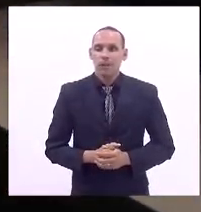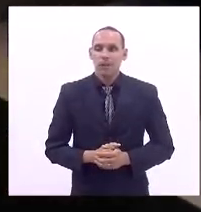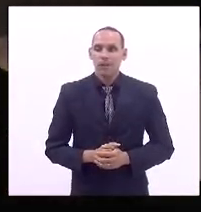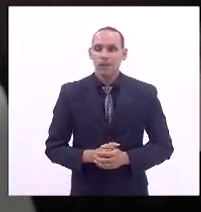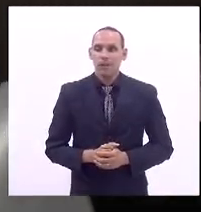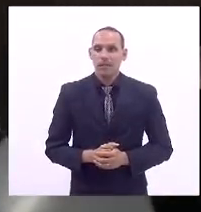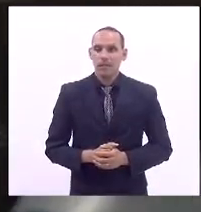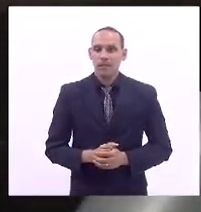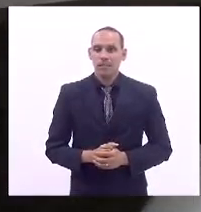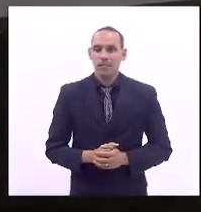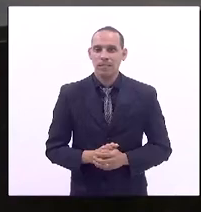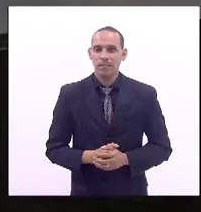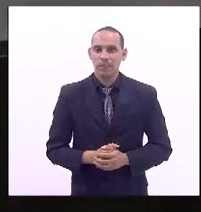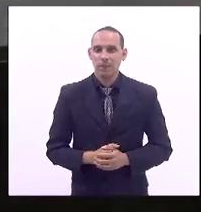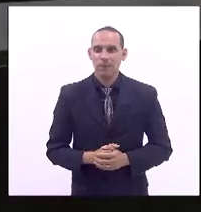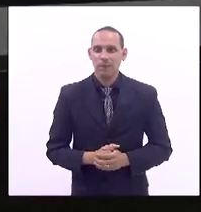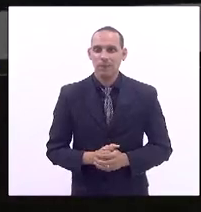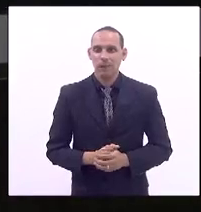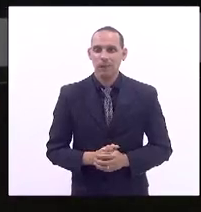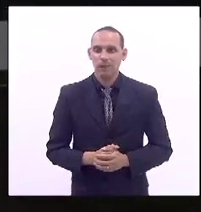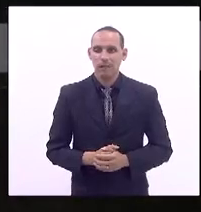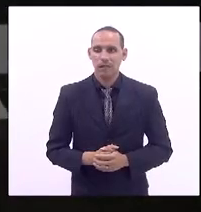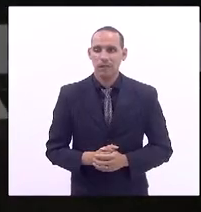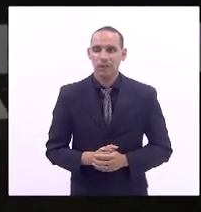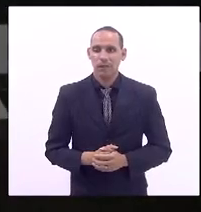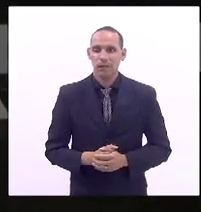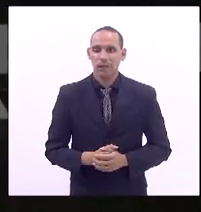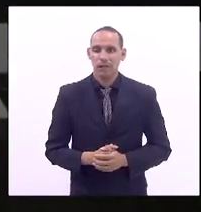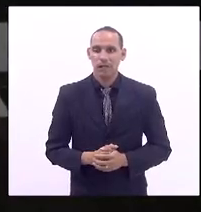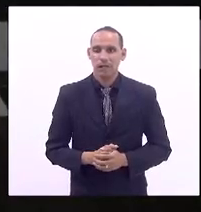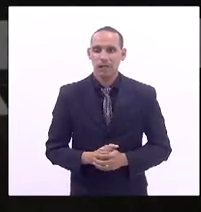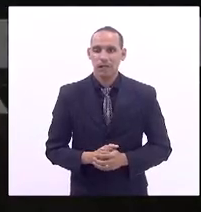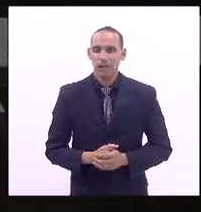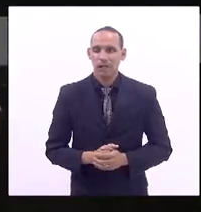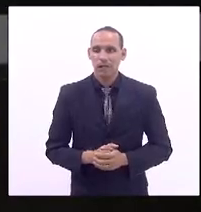E aí E aí